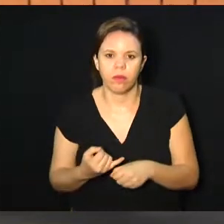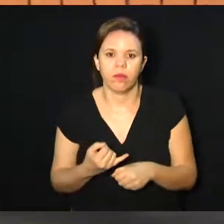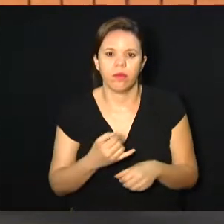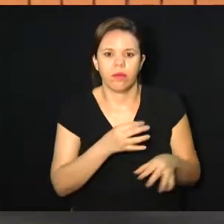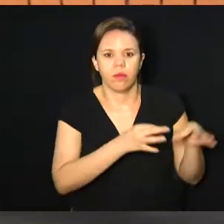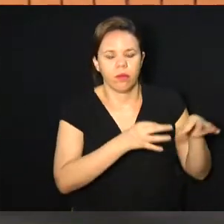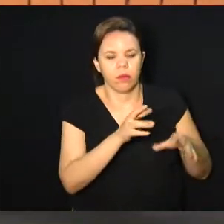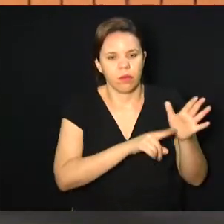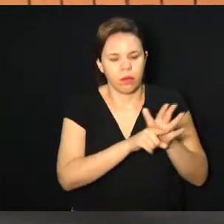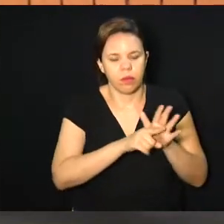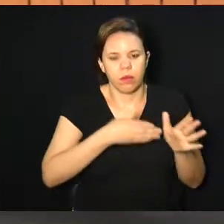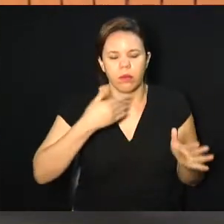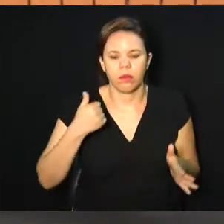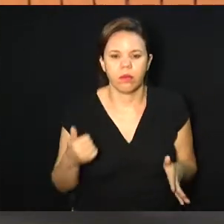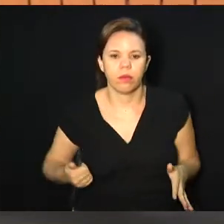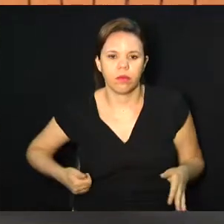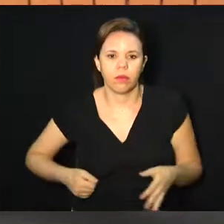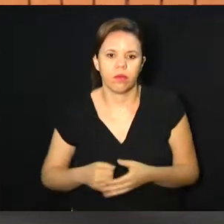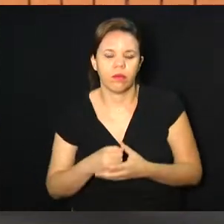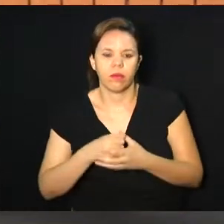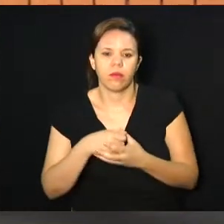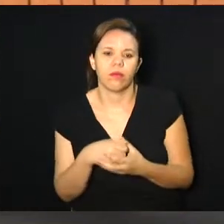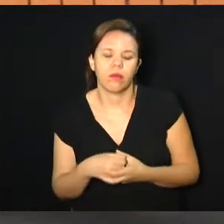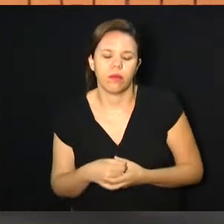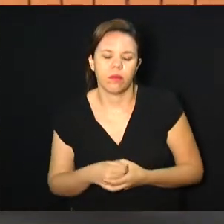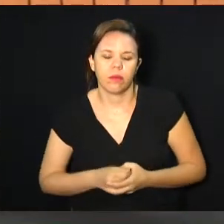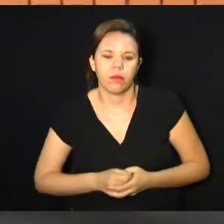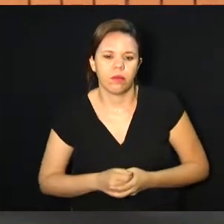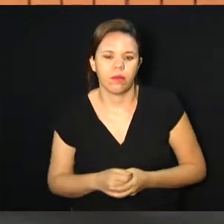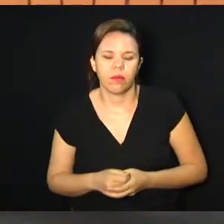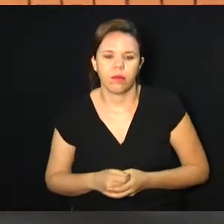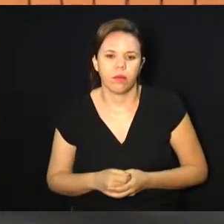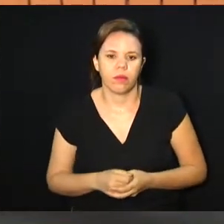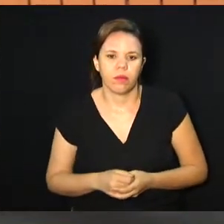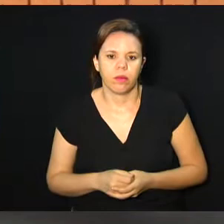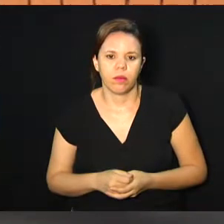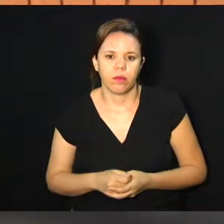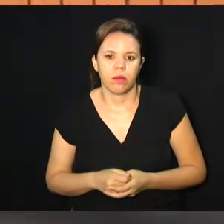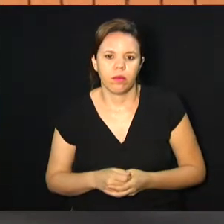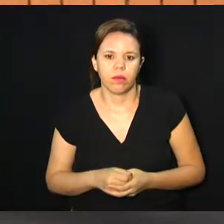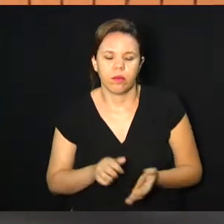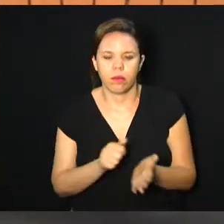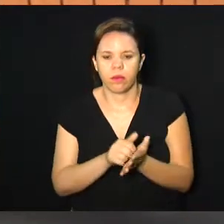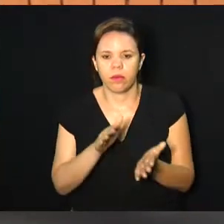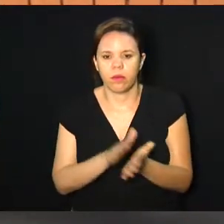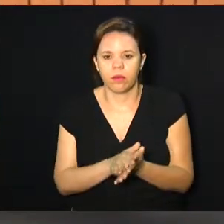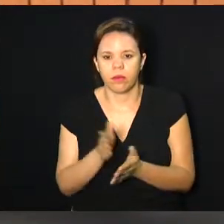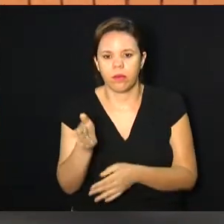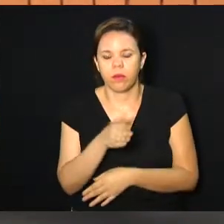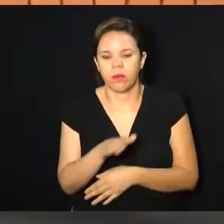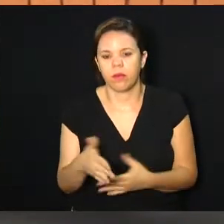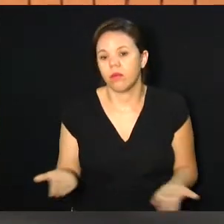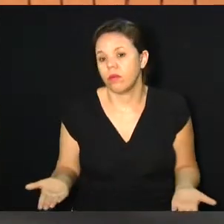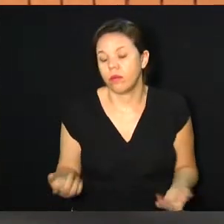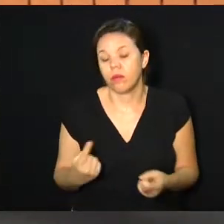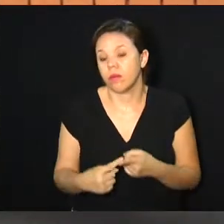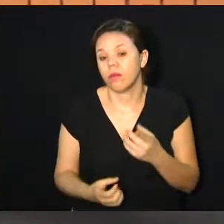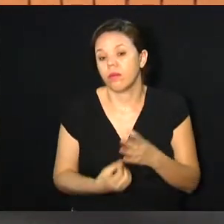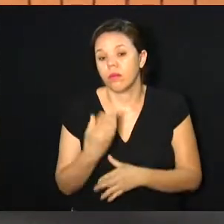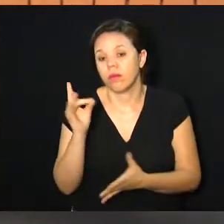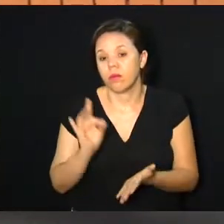conseguirem fiscalizar melhor essas quebras essas multas contratuais, por que não estão